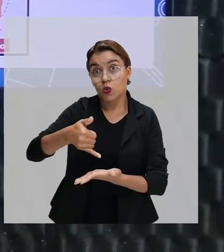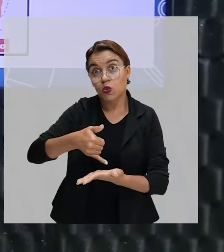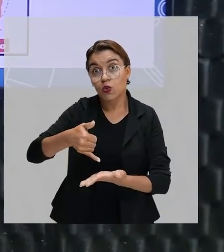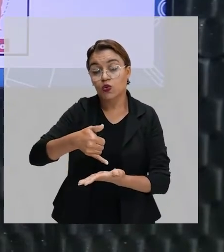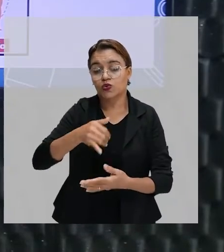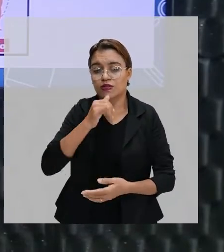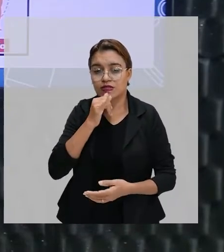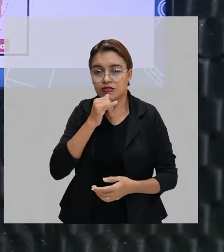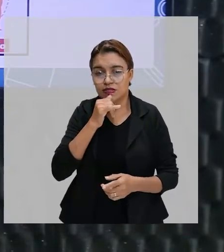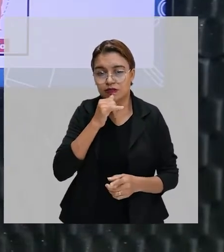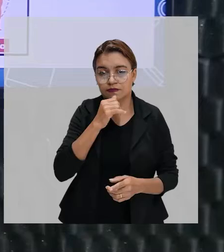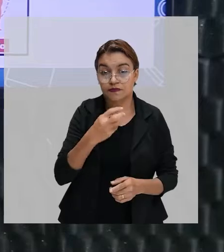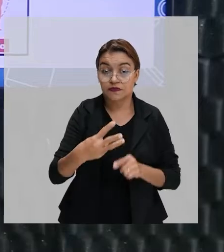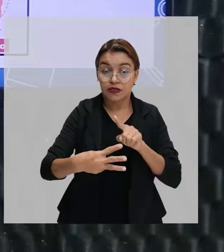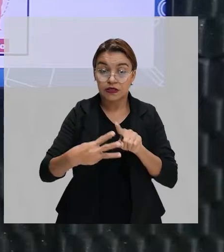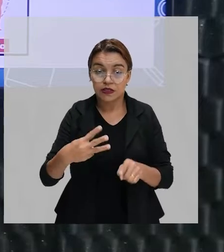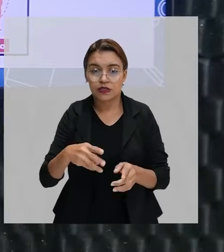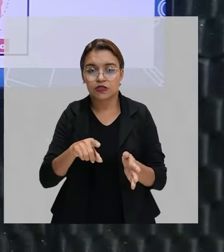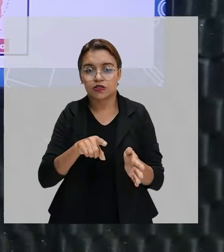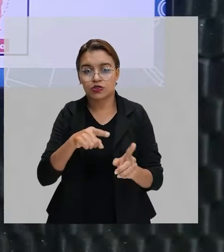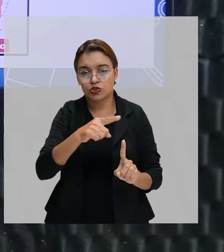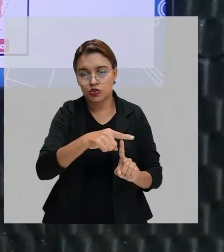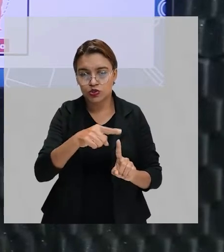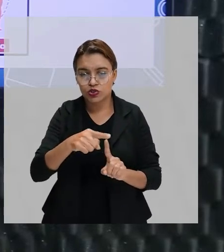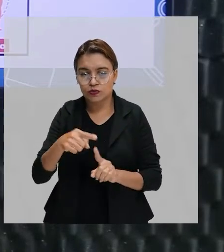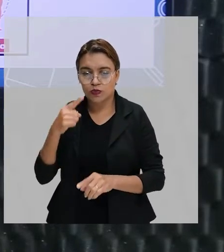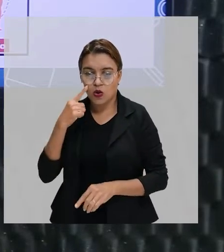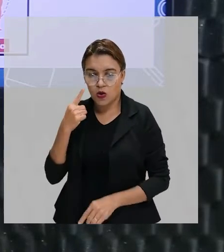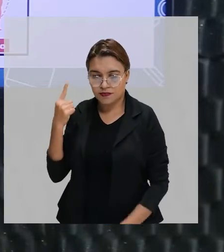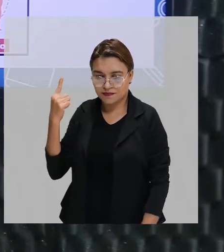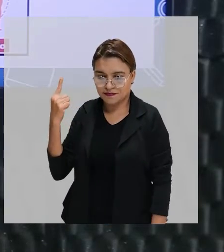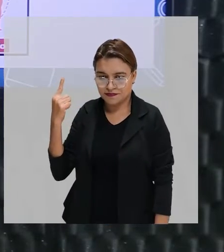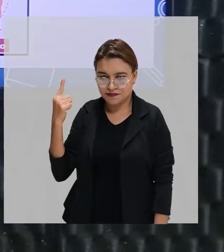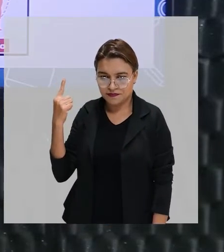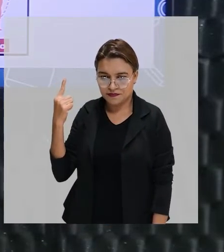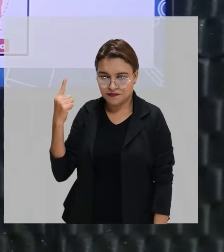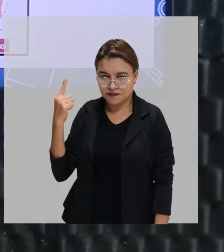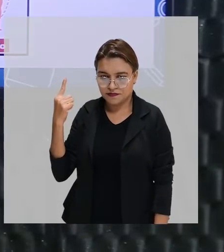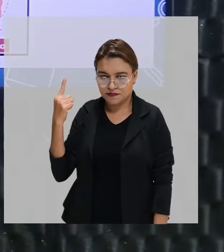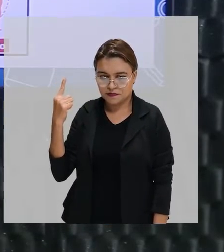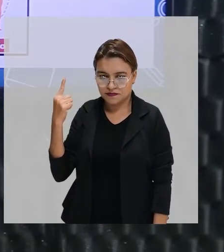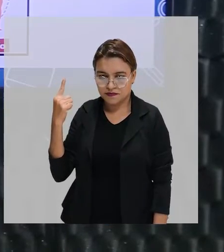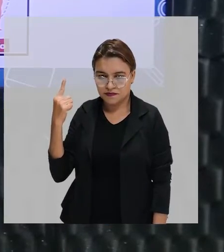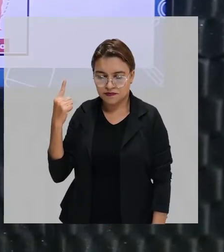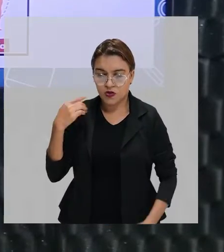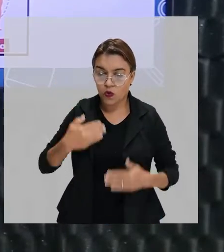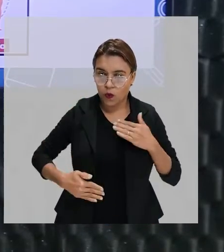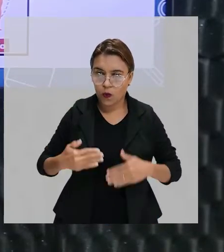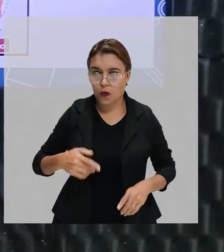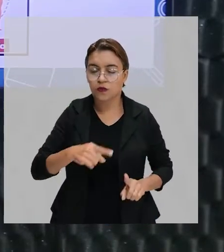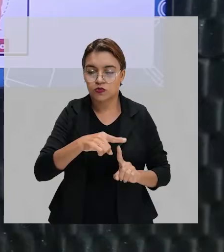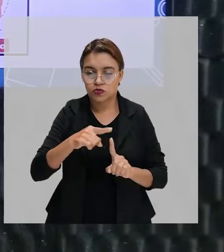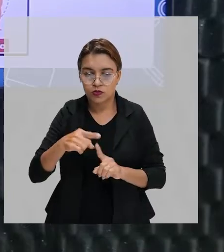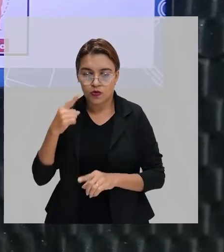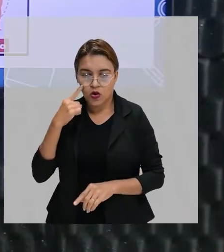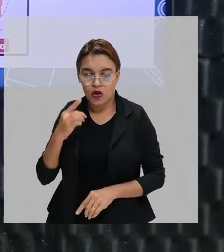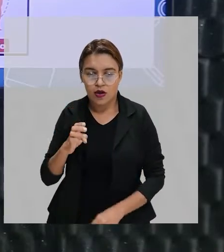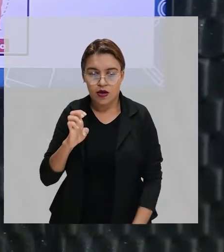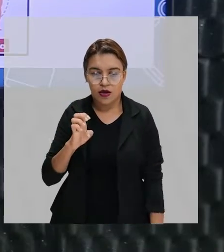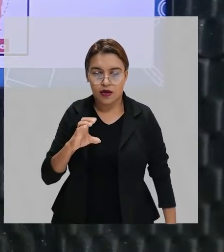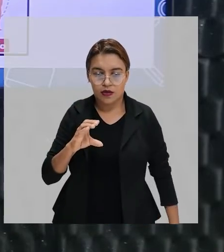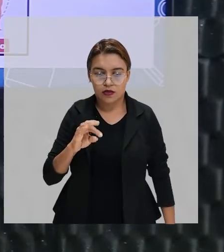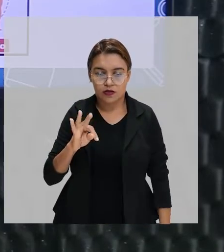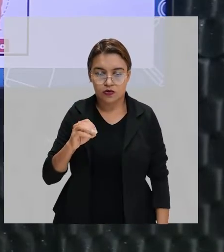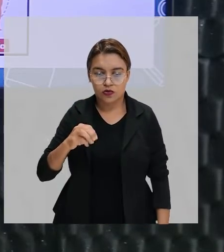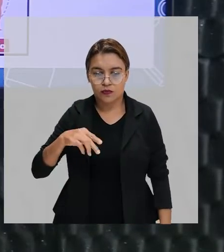temos três tipos de biotipos vai que tomou o mesmo ao mofo e o em do almoço vai que tomou só uma pessoa